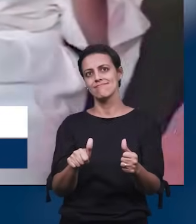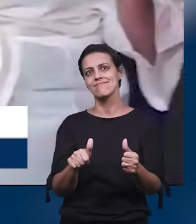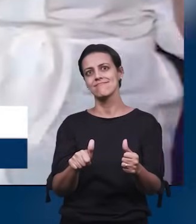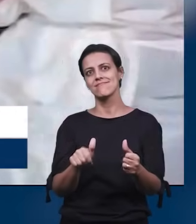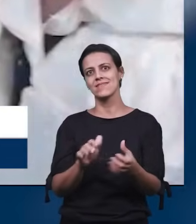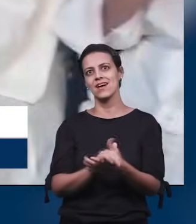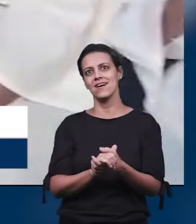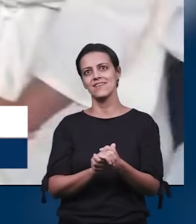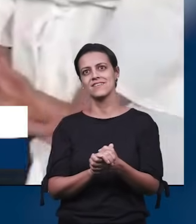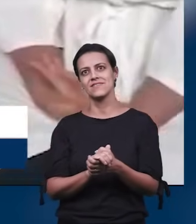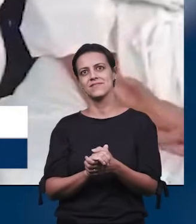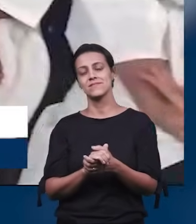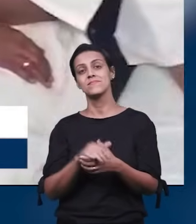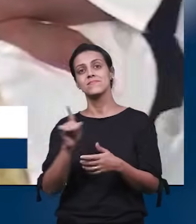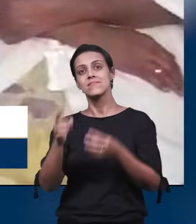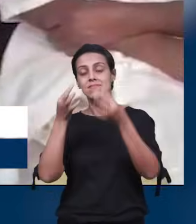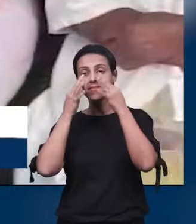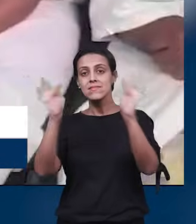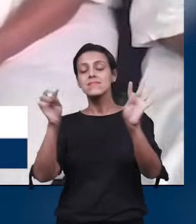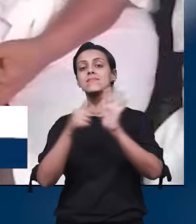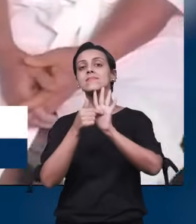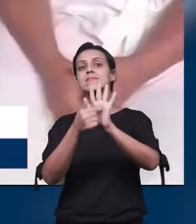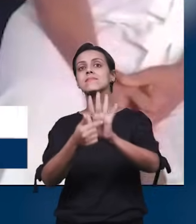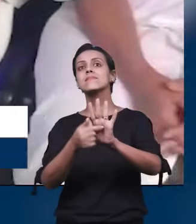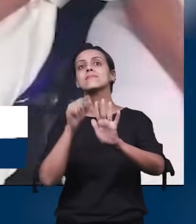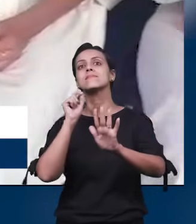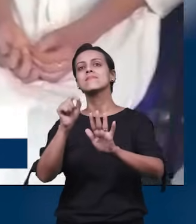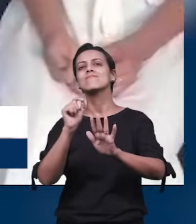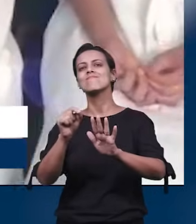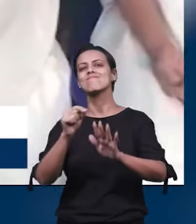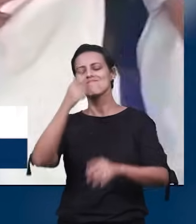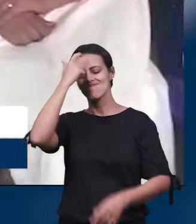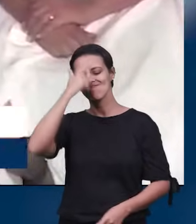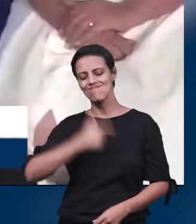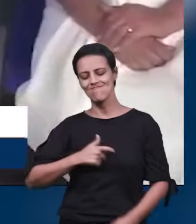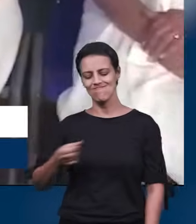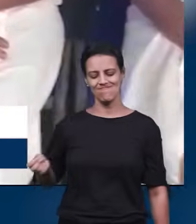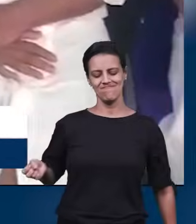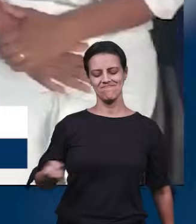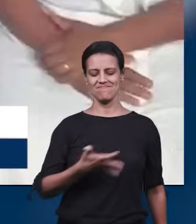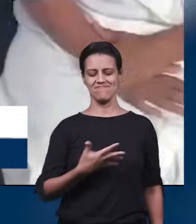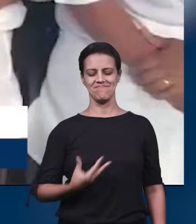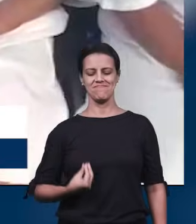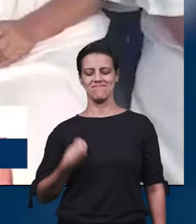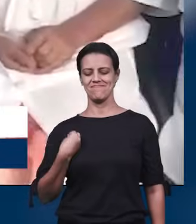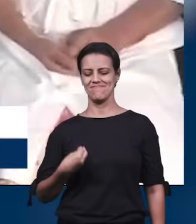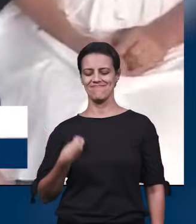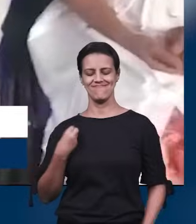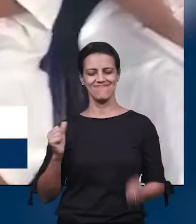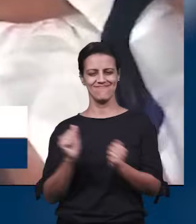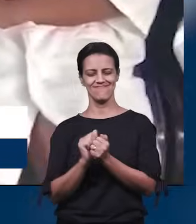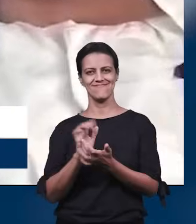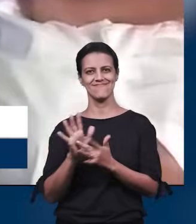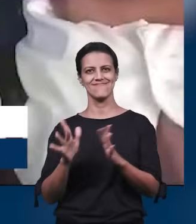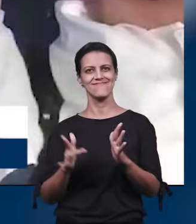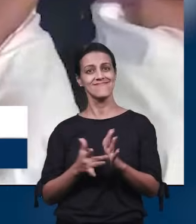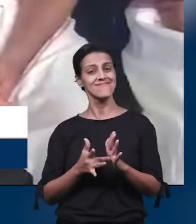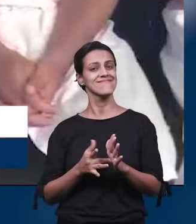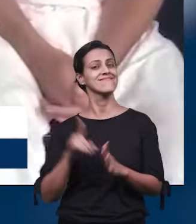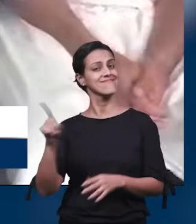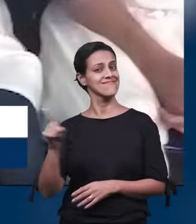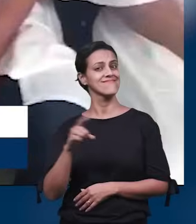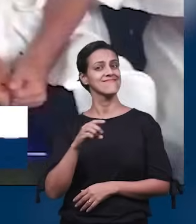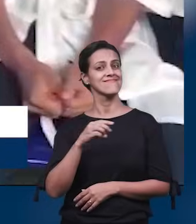a Deus e aos homens de que são novas criaturas em Cristo Jesus, sob o ministério do pastor Carlos